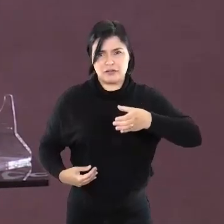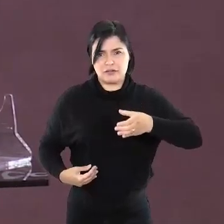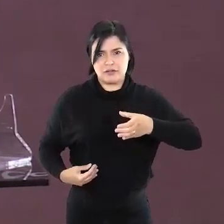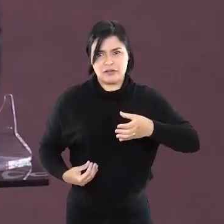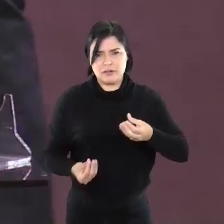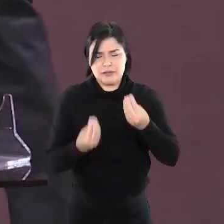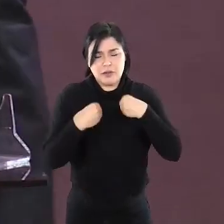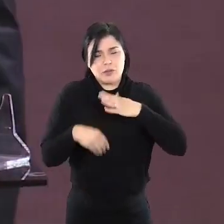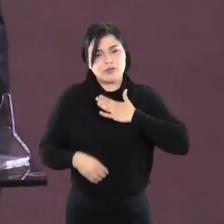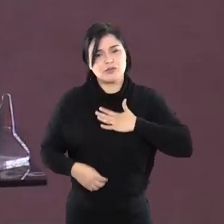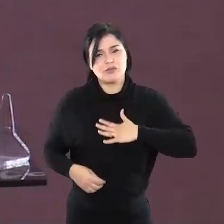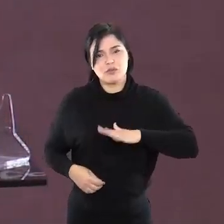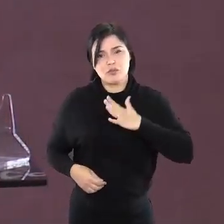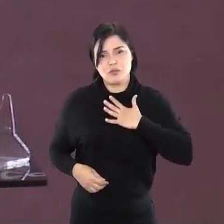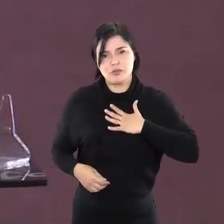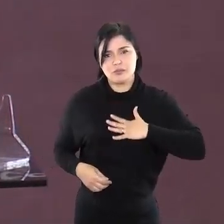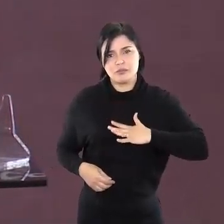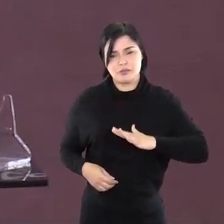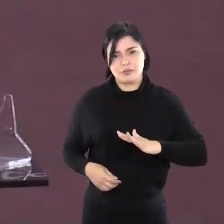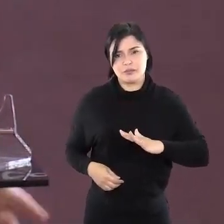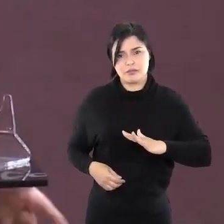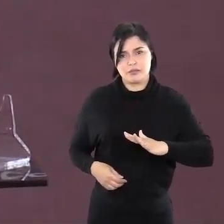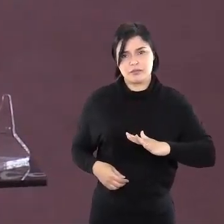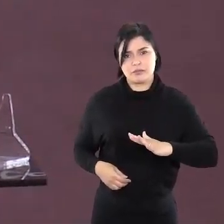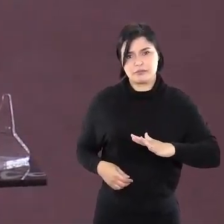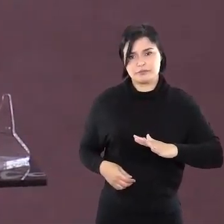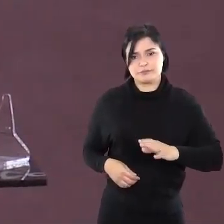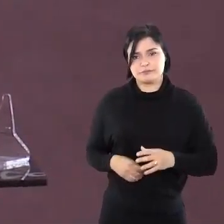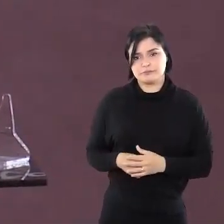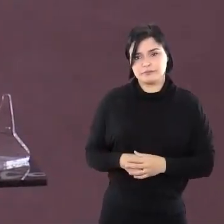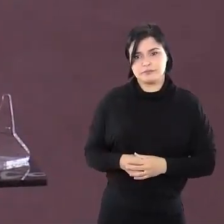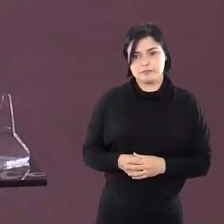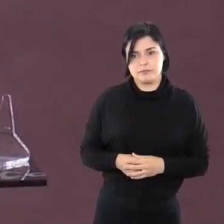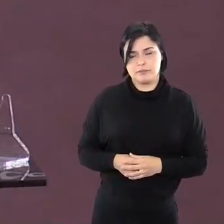dar consolo também, conforto.